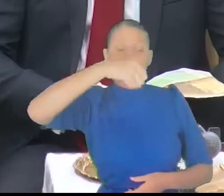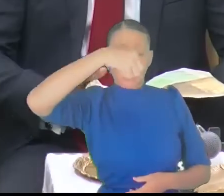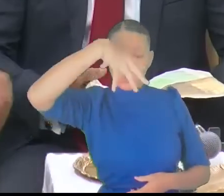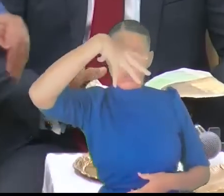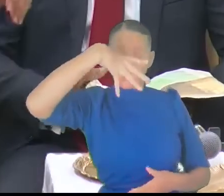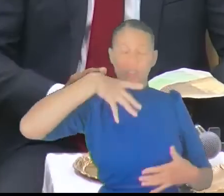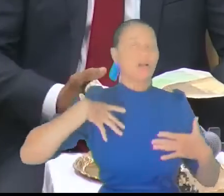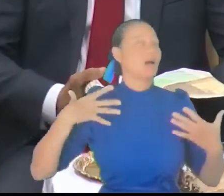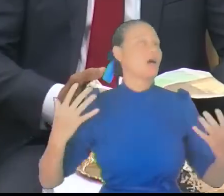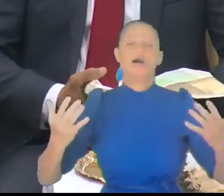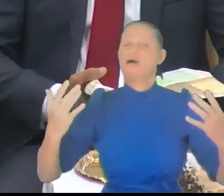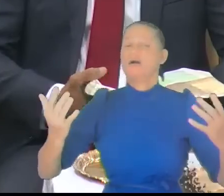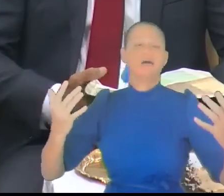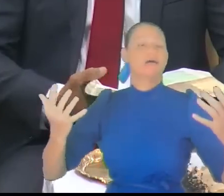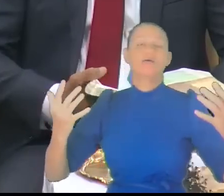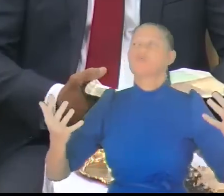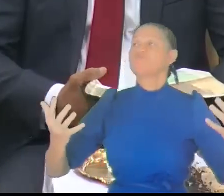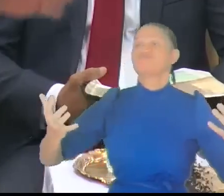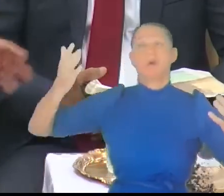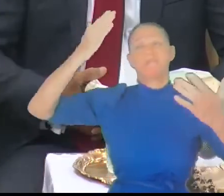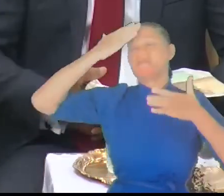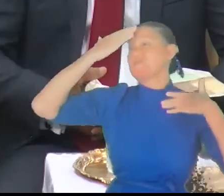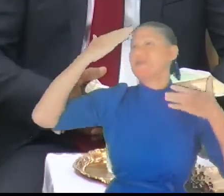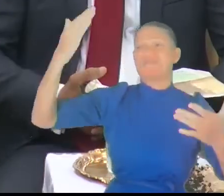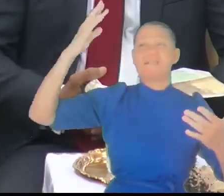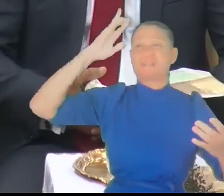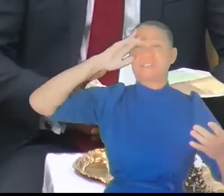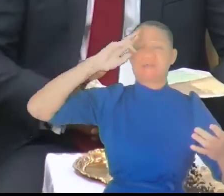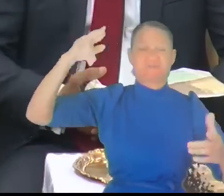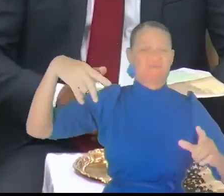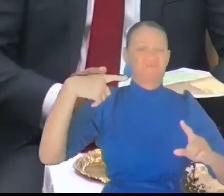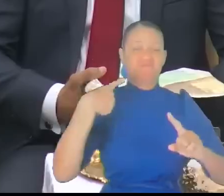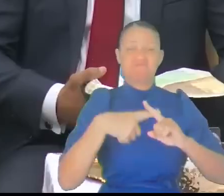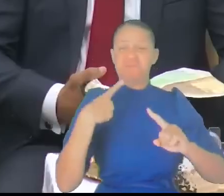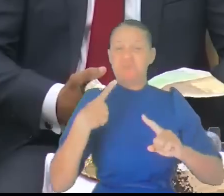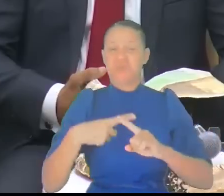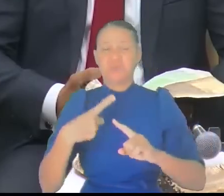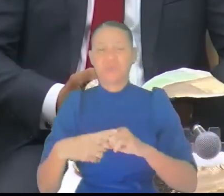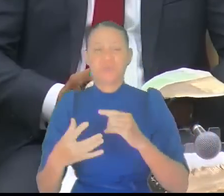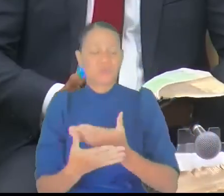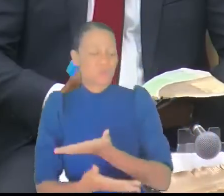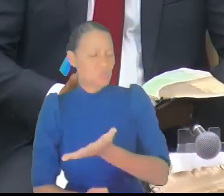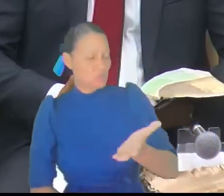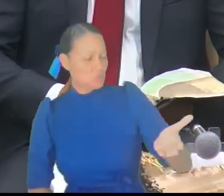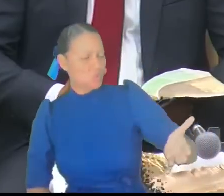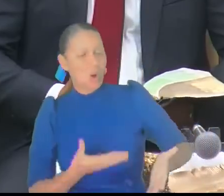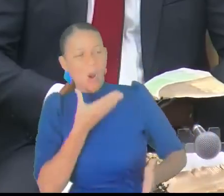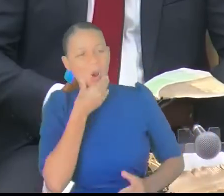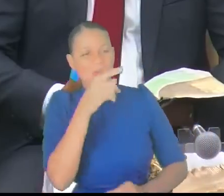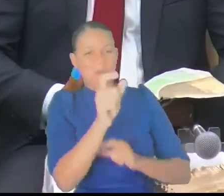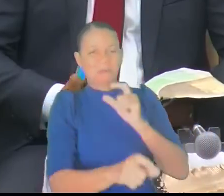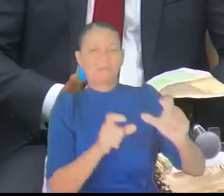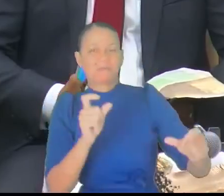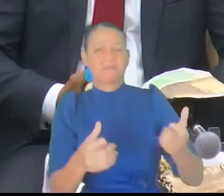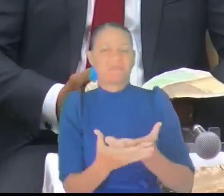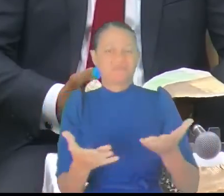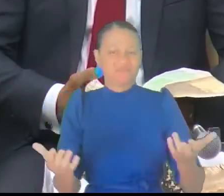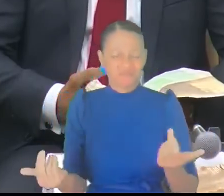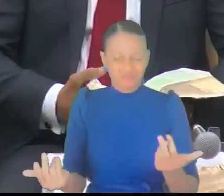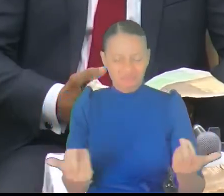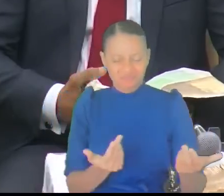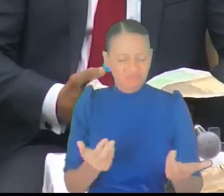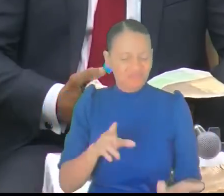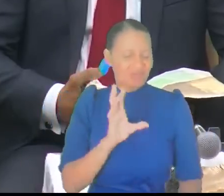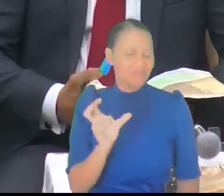disse: graças te dou, ó Senhor, porque eu não sou como os demais homens. Foi assim ou não foi, meus amados